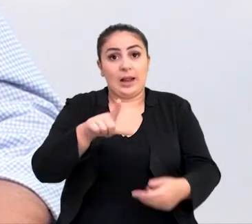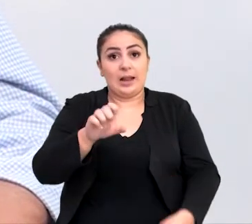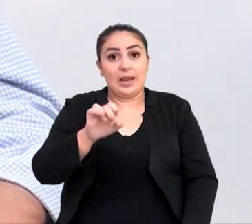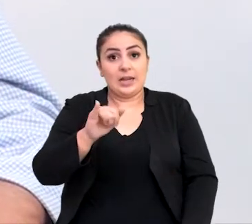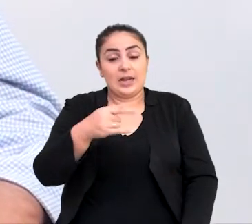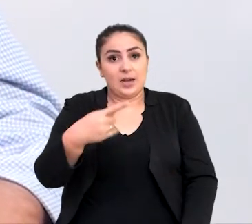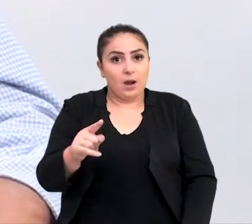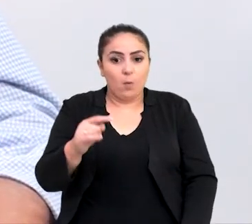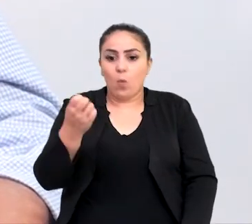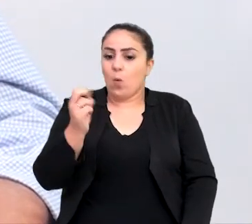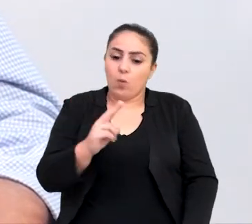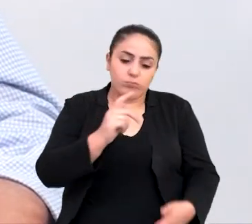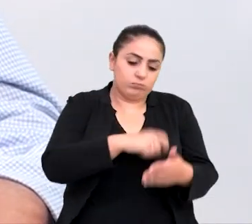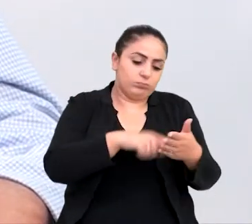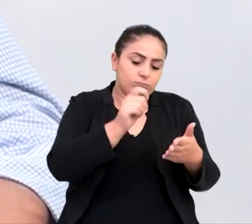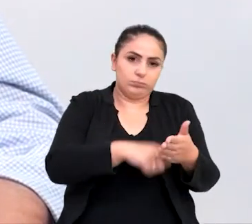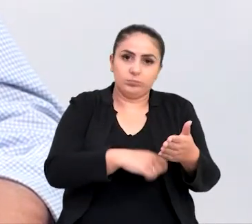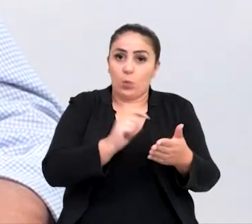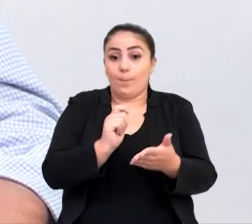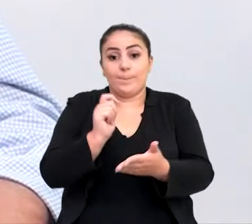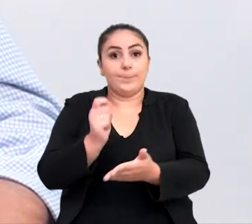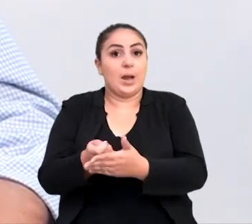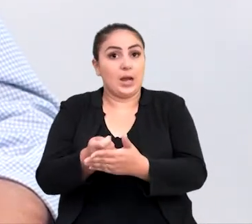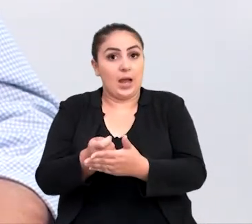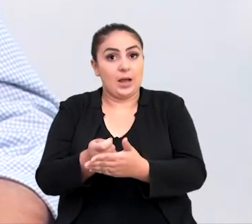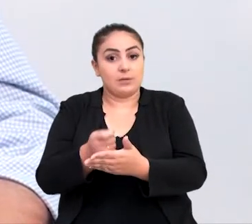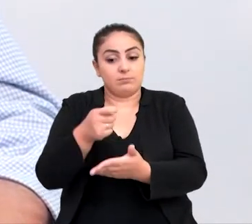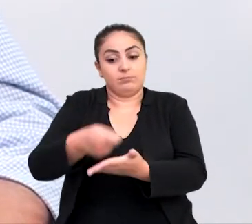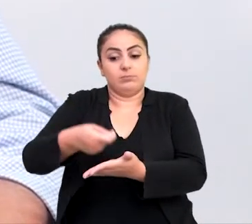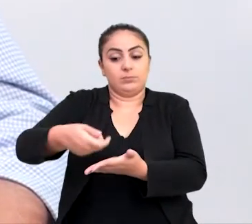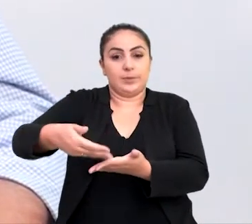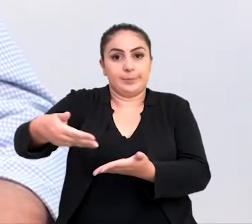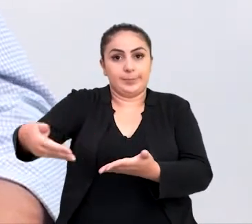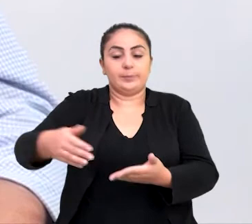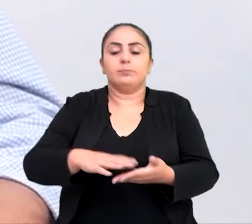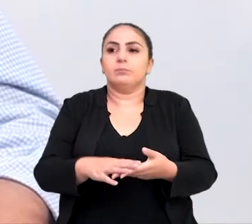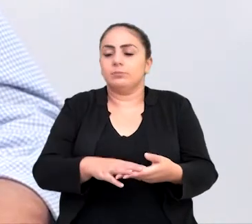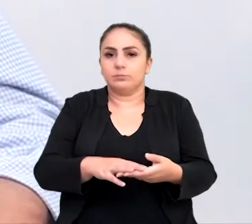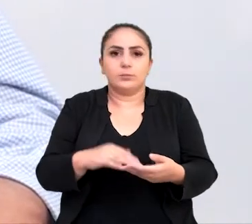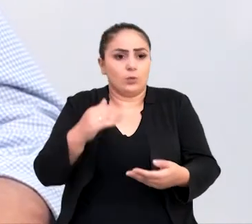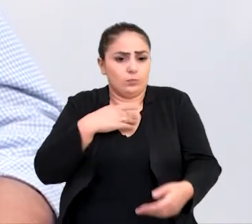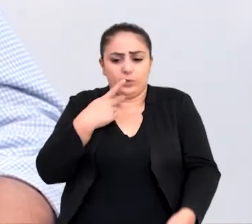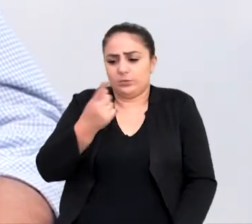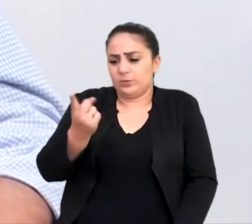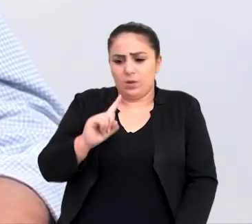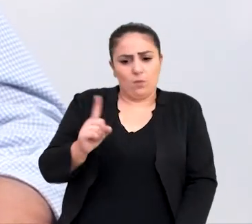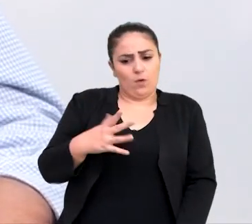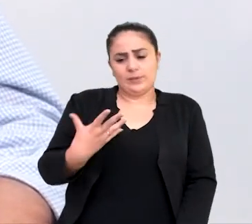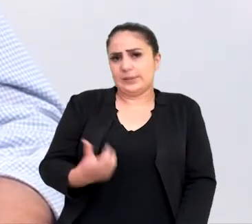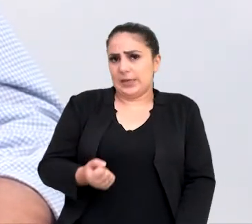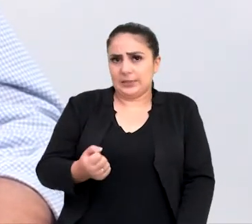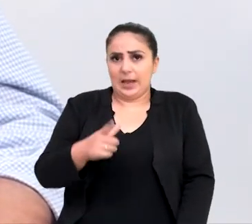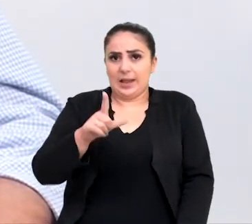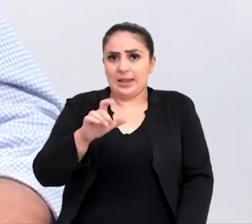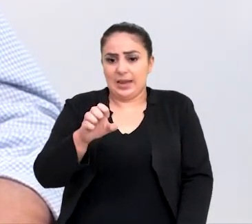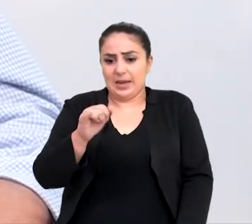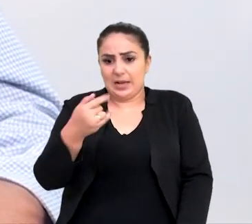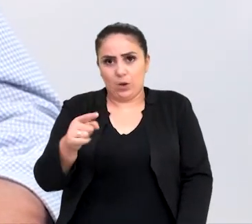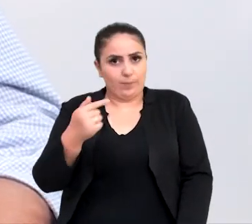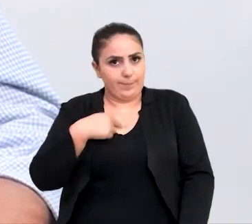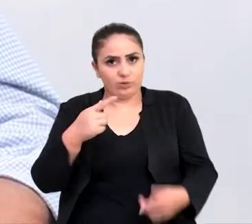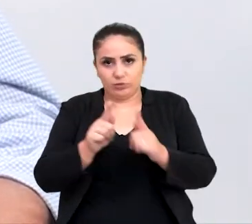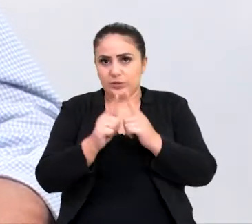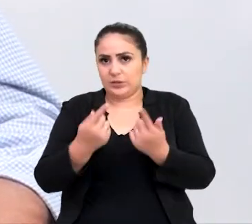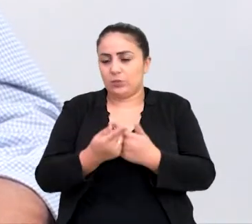leilão, ou então assinar assumindo a dívida e pagar. E daí eu digo, não vou deixar ir a leilão, no meu mandato não.